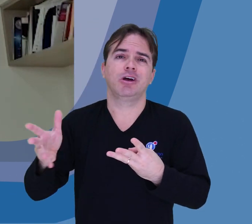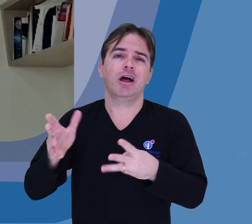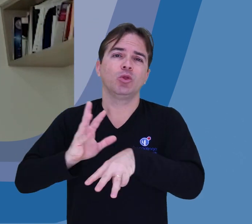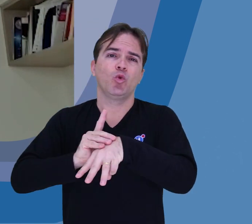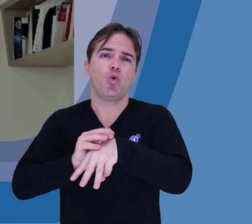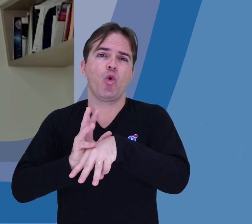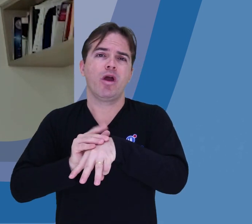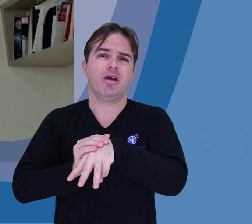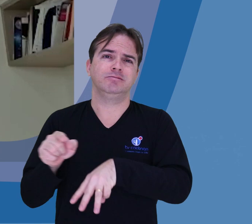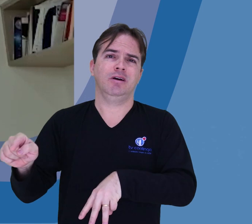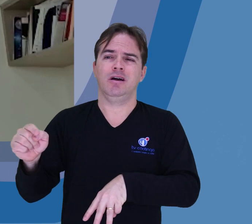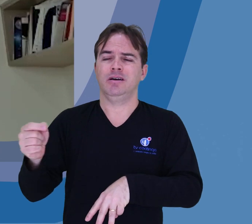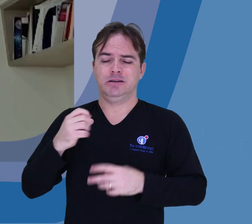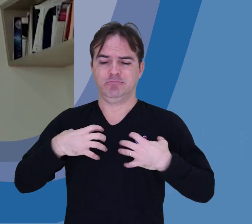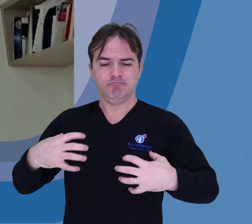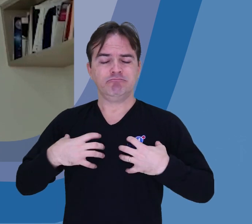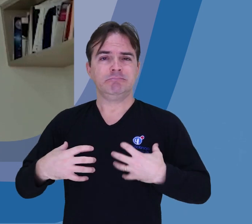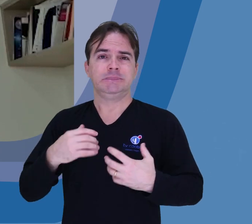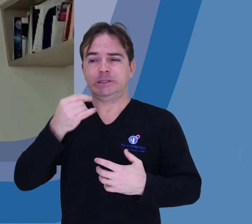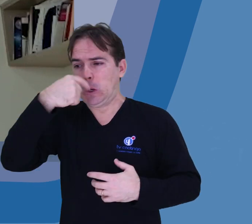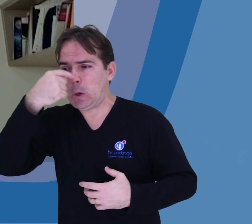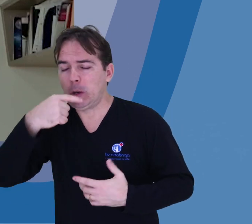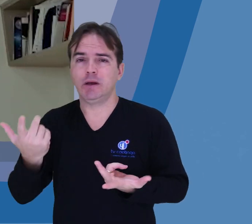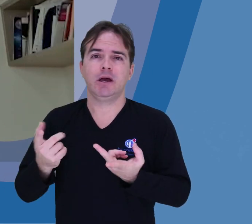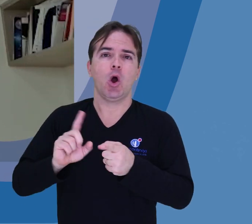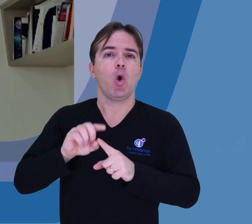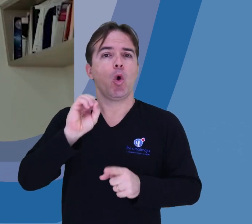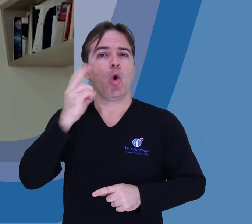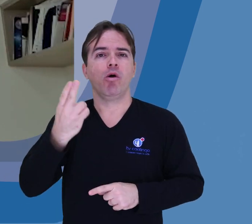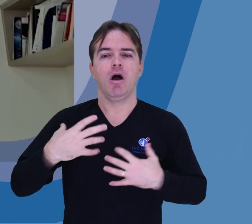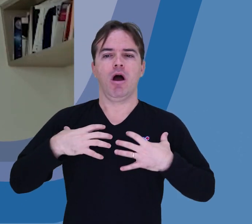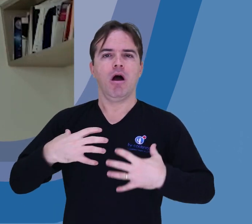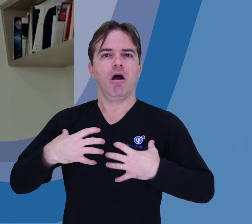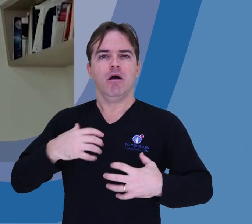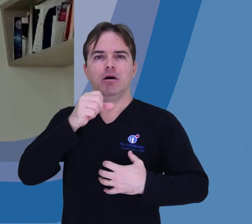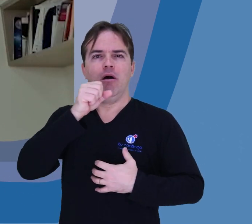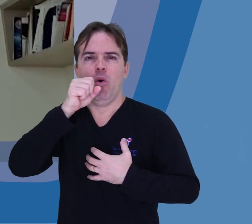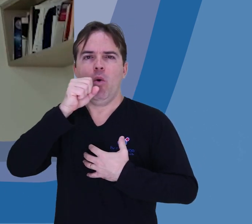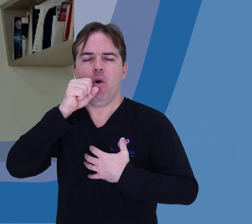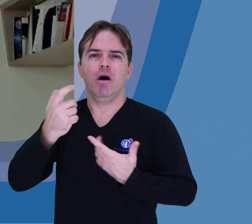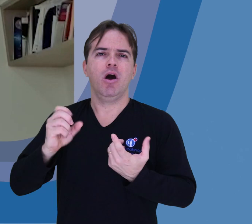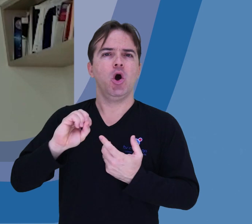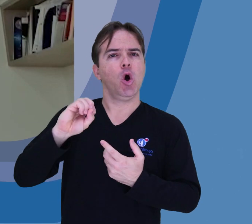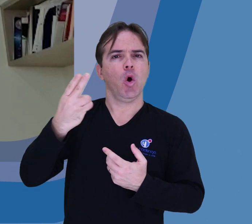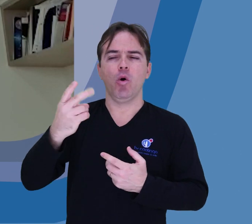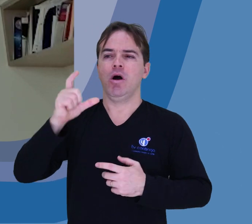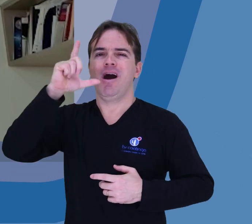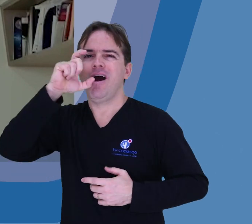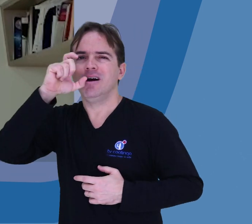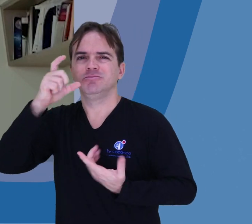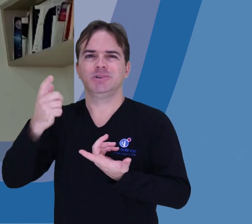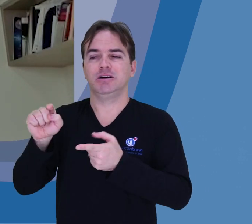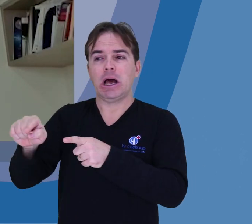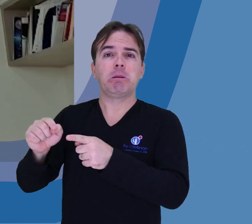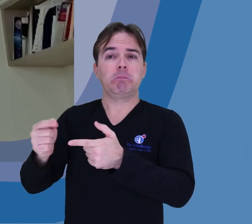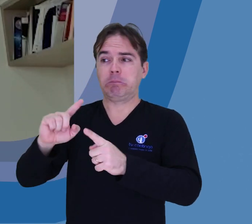já tem rinite vai vai piorar as crises né eu já tem asma vai descompensar provavelmente do quadro asmático não é um